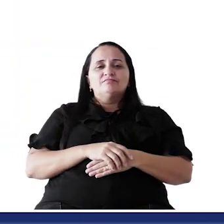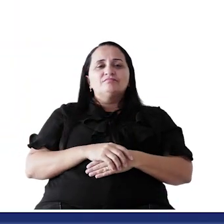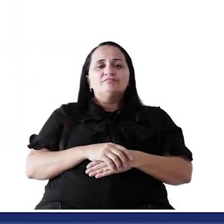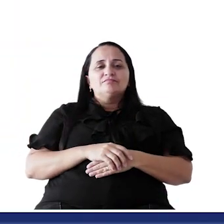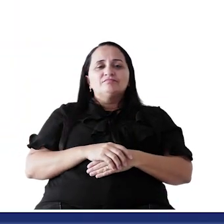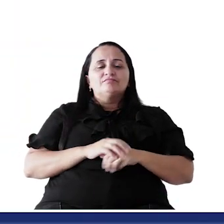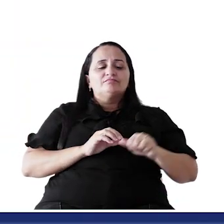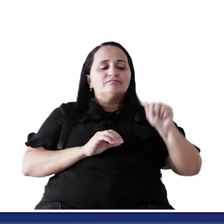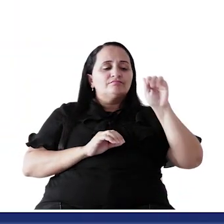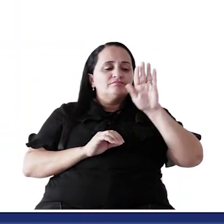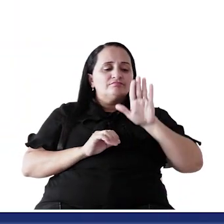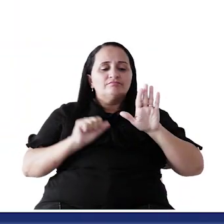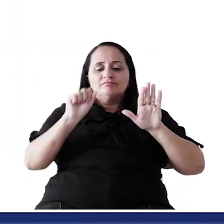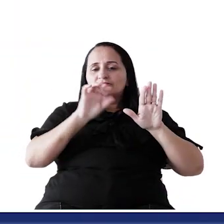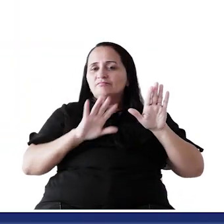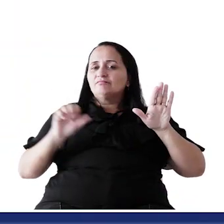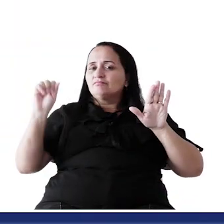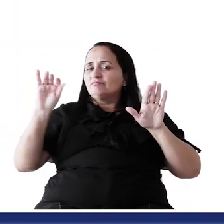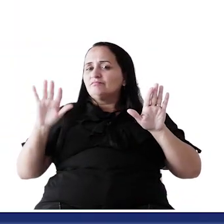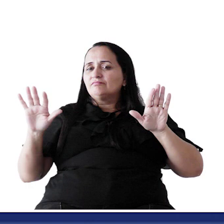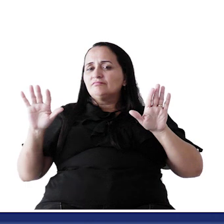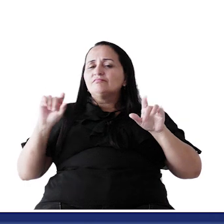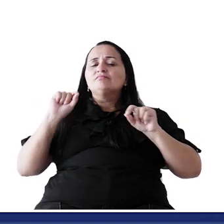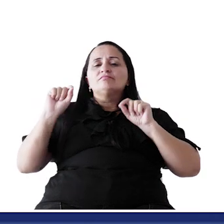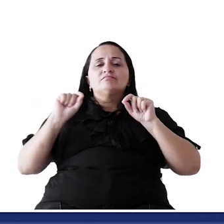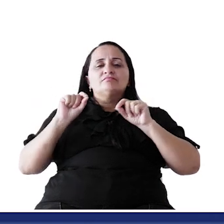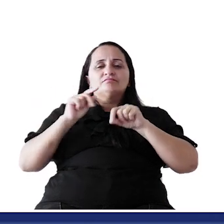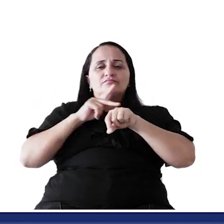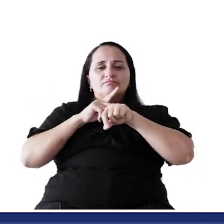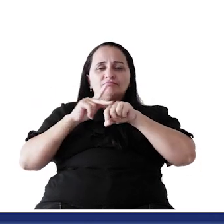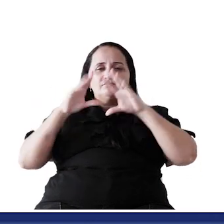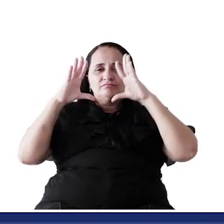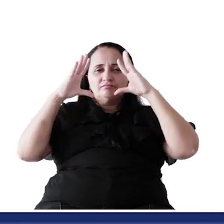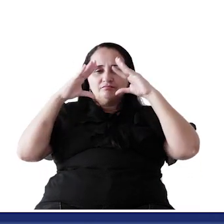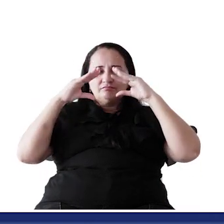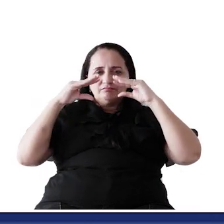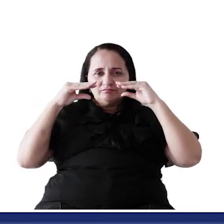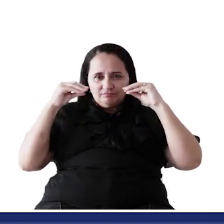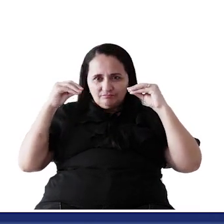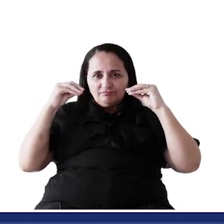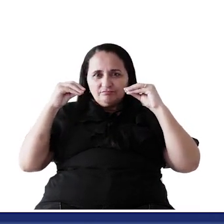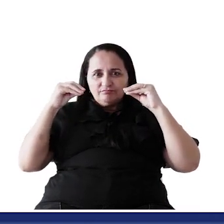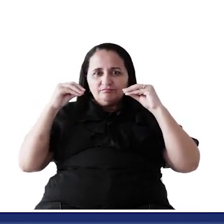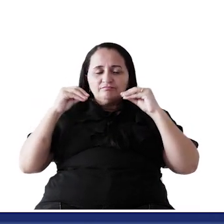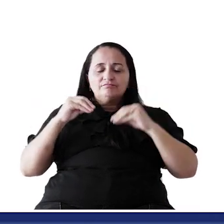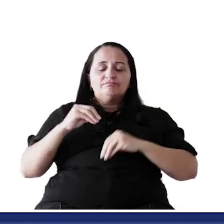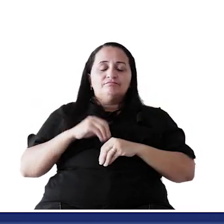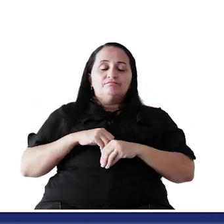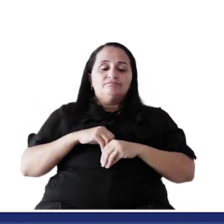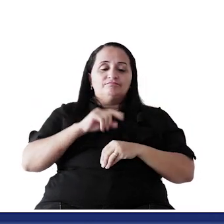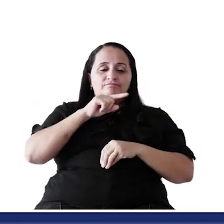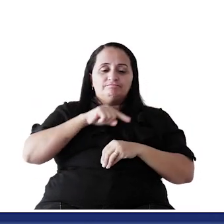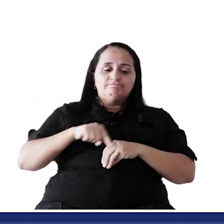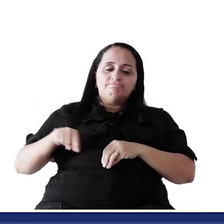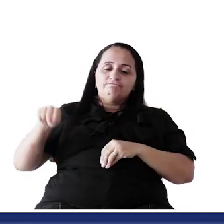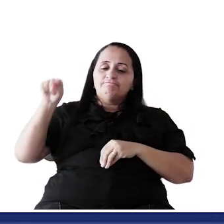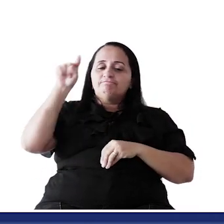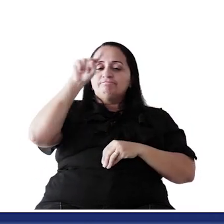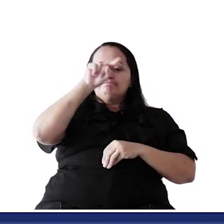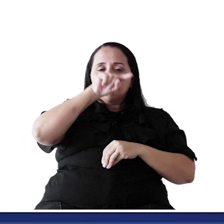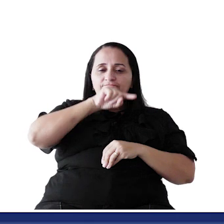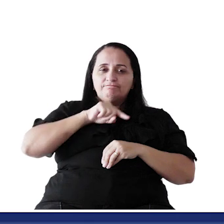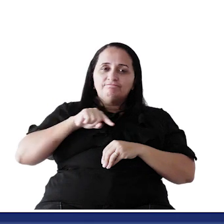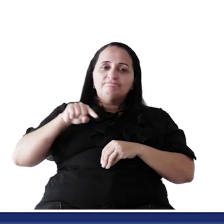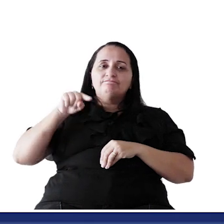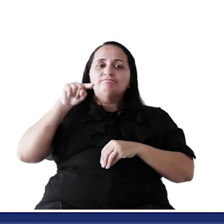abaixo, as áreas escuras são partes tiradas do inteiro. A parte